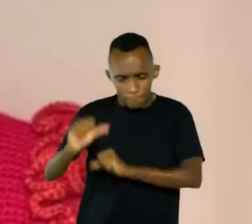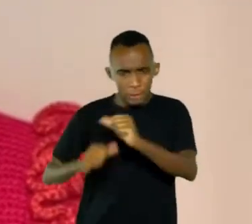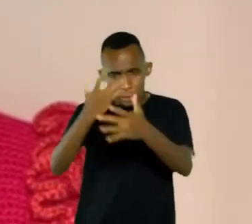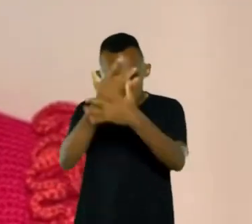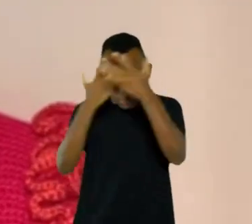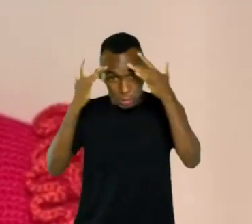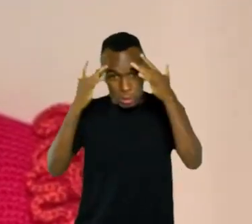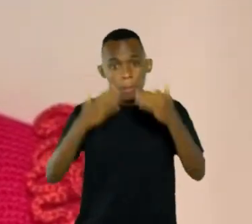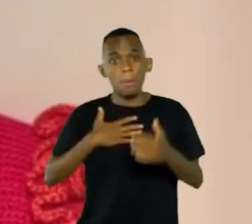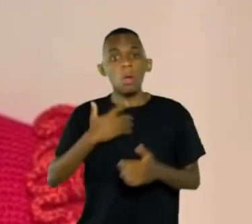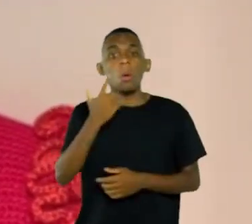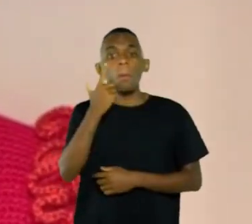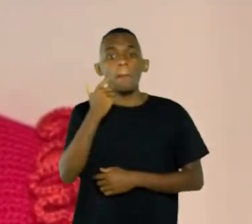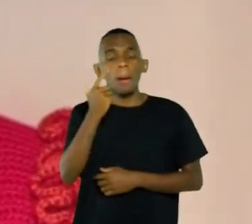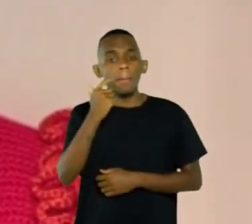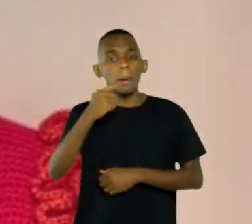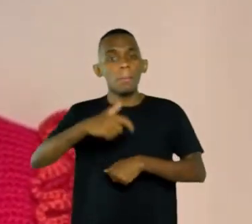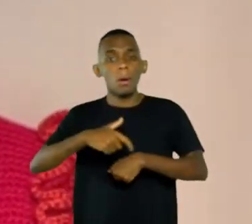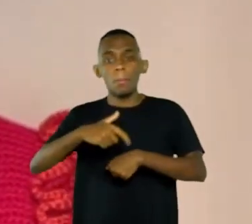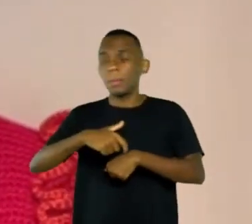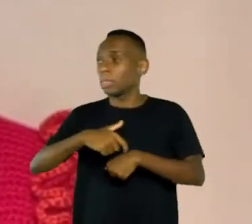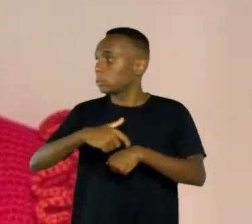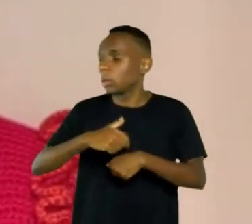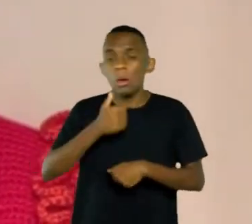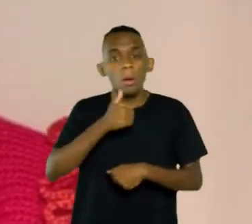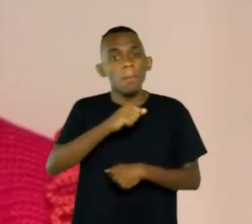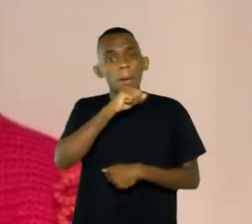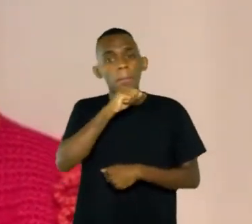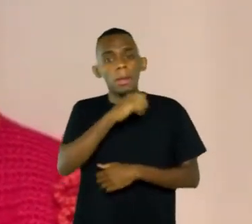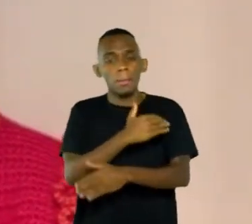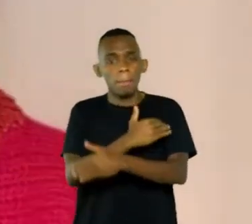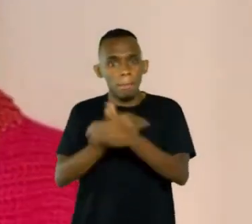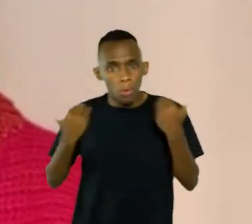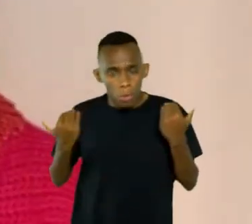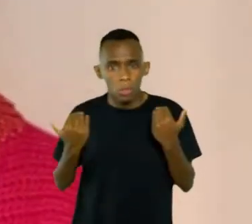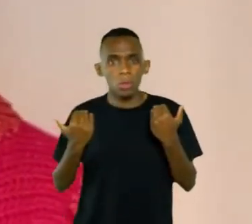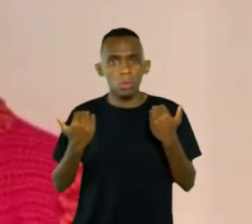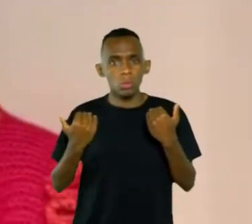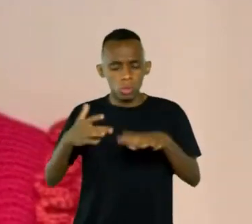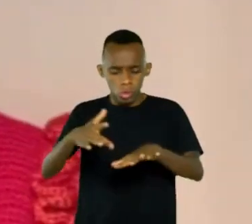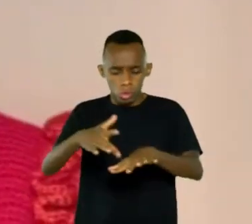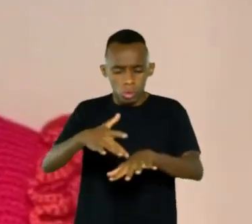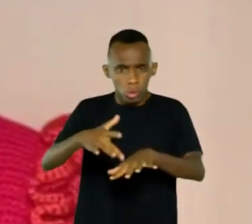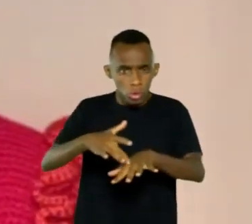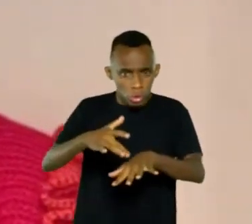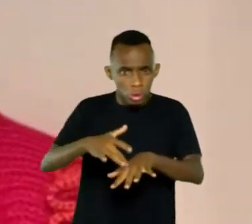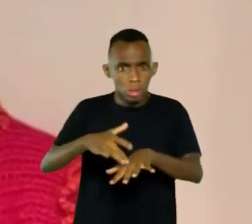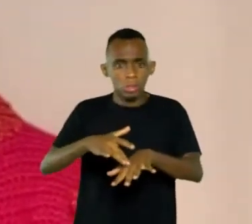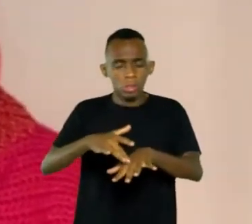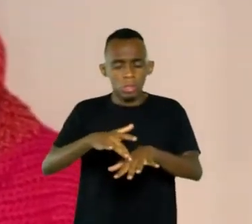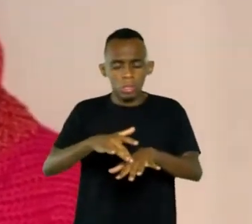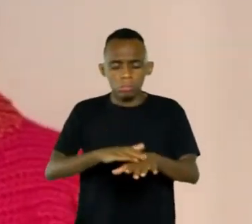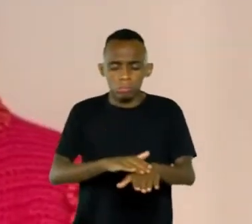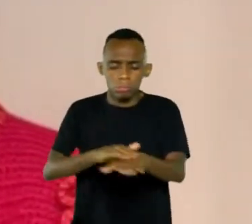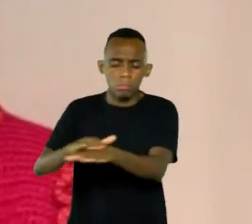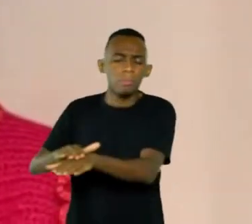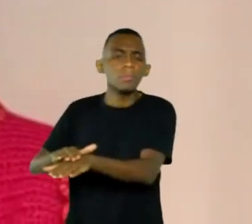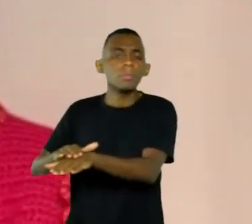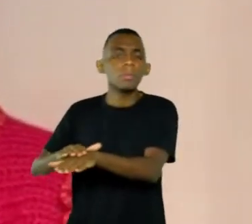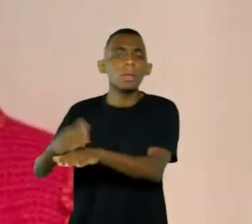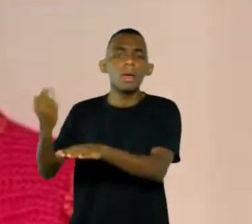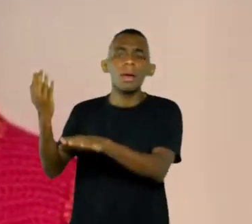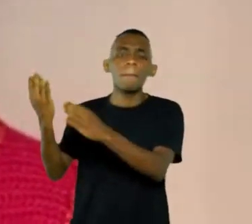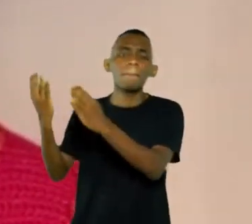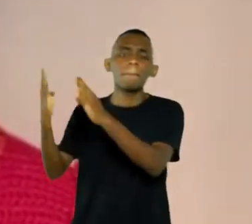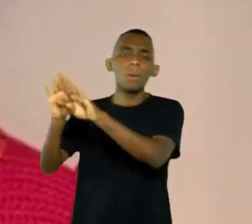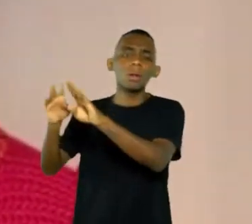Meu pai, quando a mamãe morreu, ele pegou o chinelinho dela, ele colocava escorando a porta do quarto.